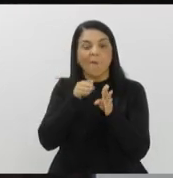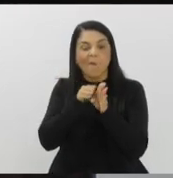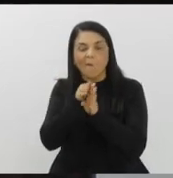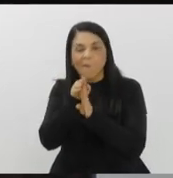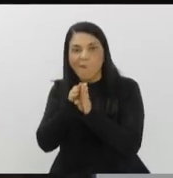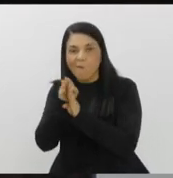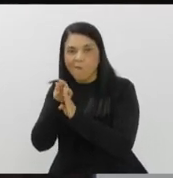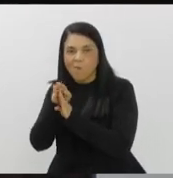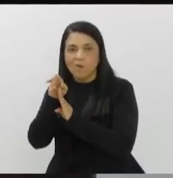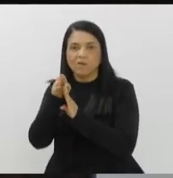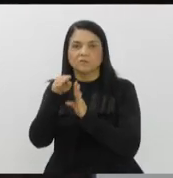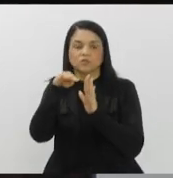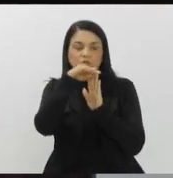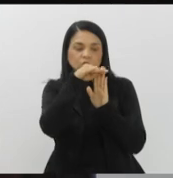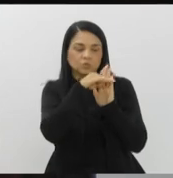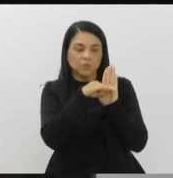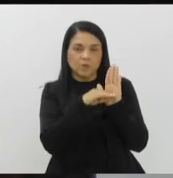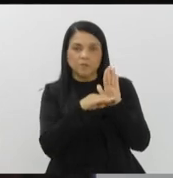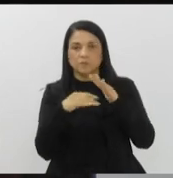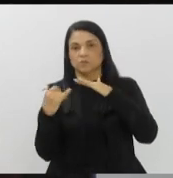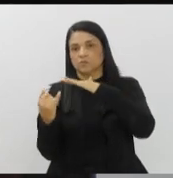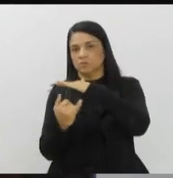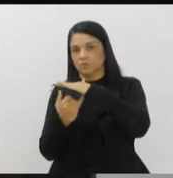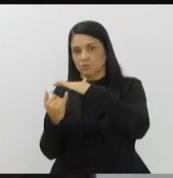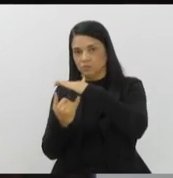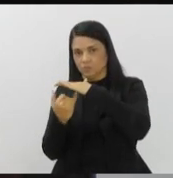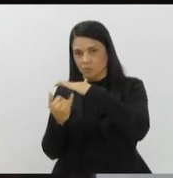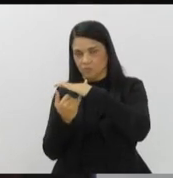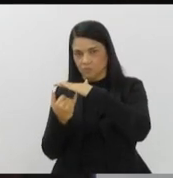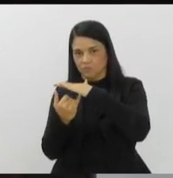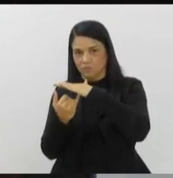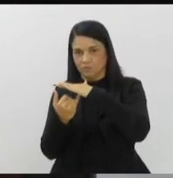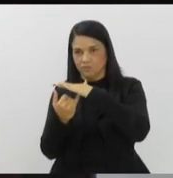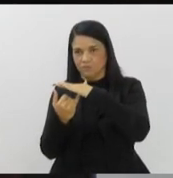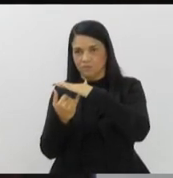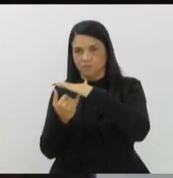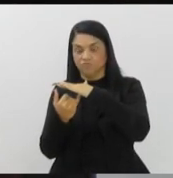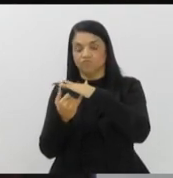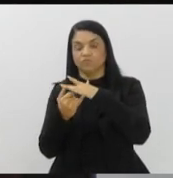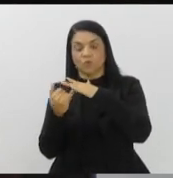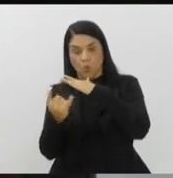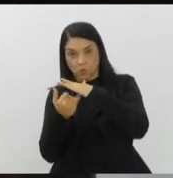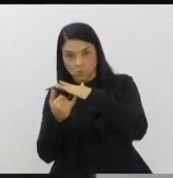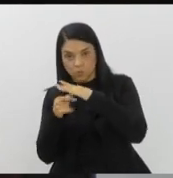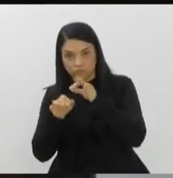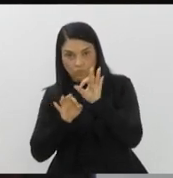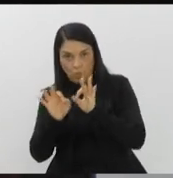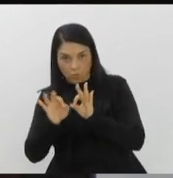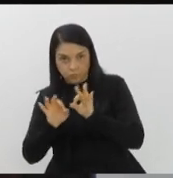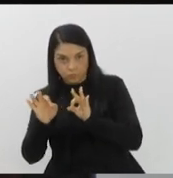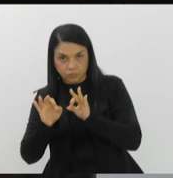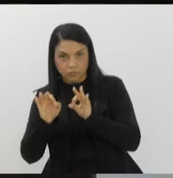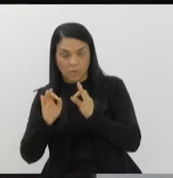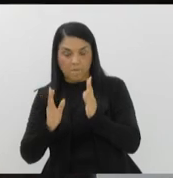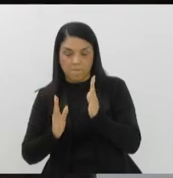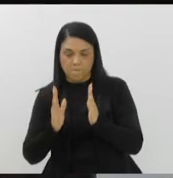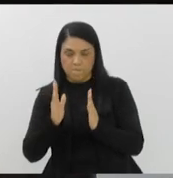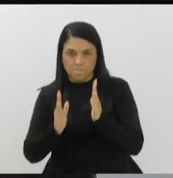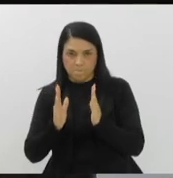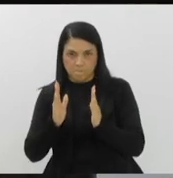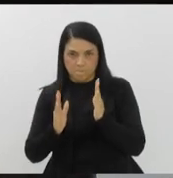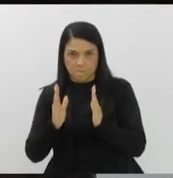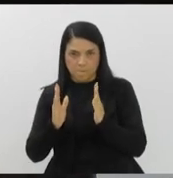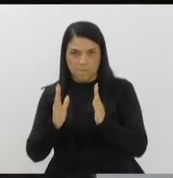a programação dos órgãos. Então, quando os órgãos eles se planejam, fazem um planejamento de médio prazo, né, no